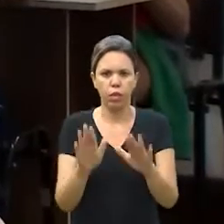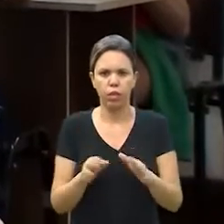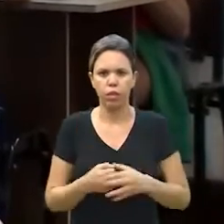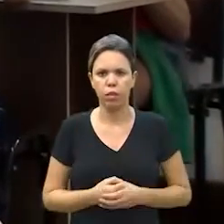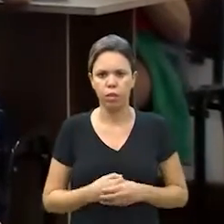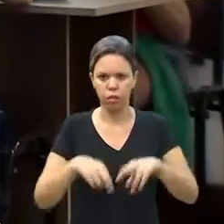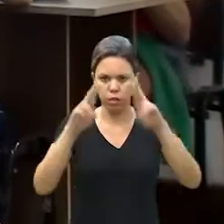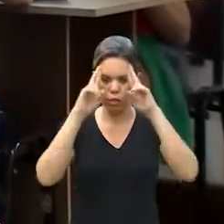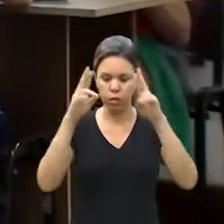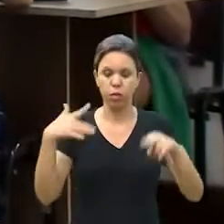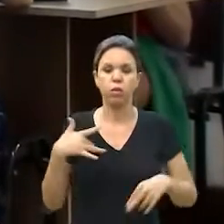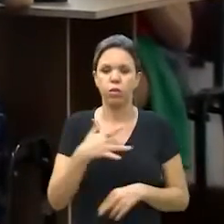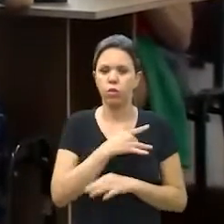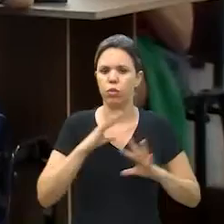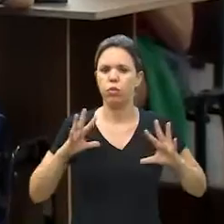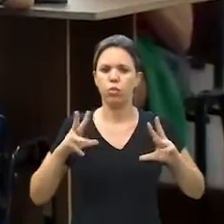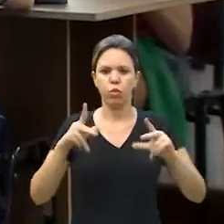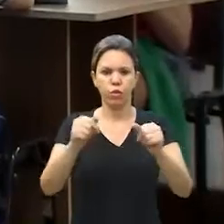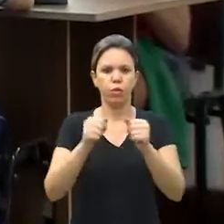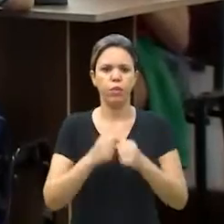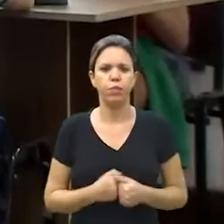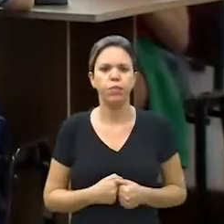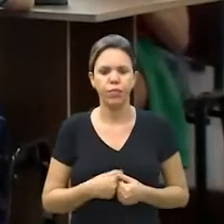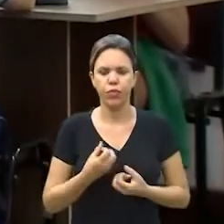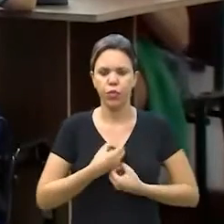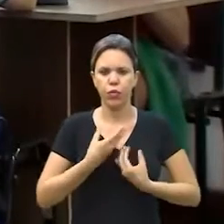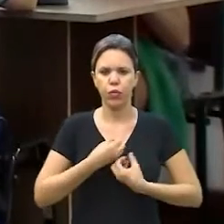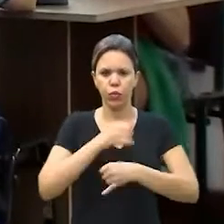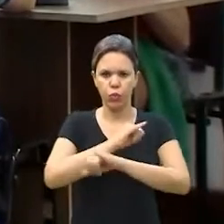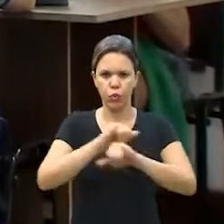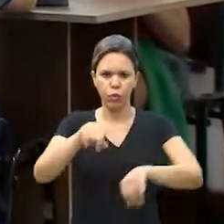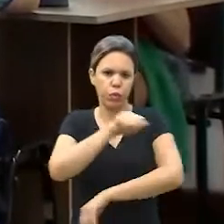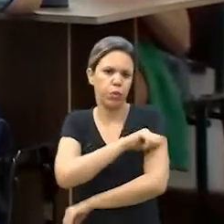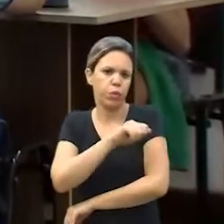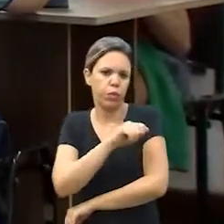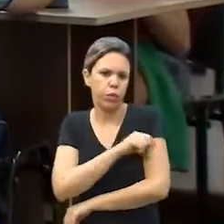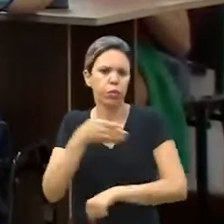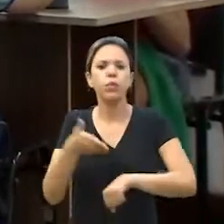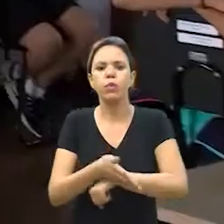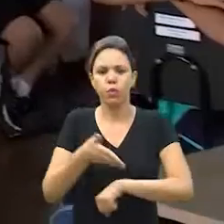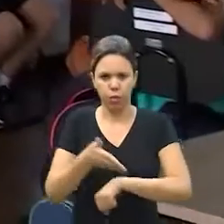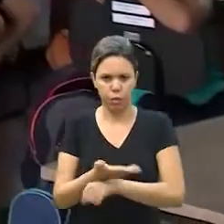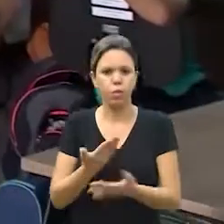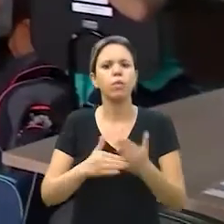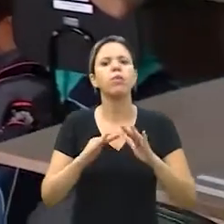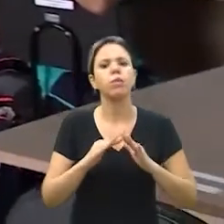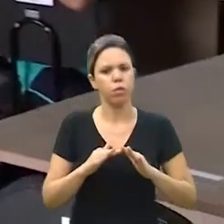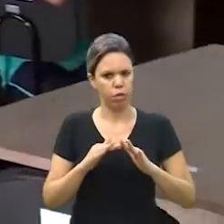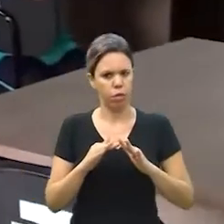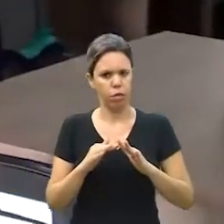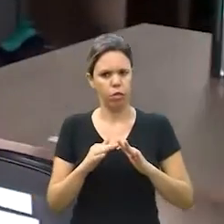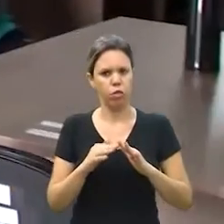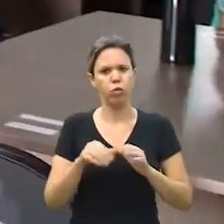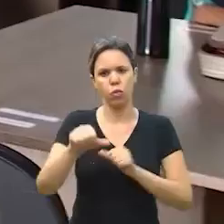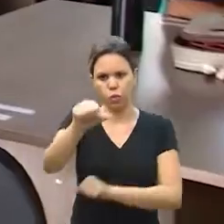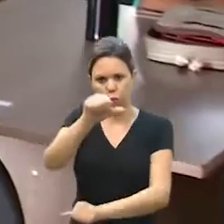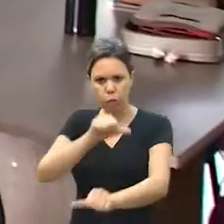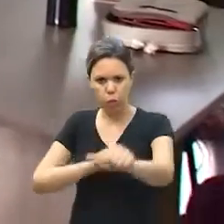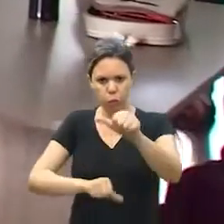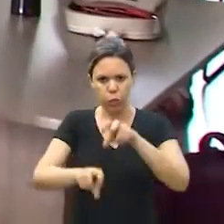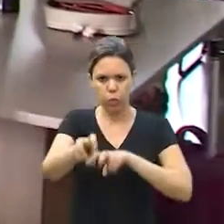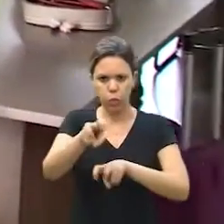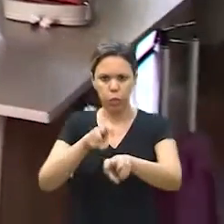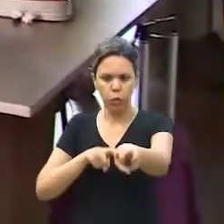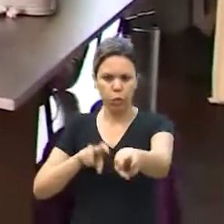reabertura, respeitando a saúde de todos. Ele informou que os estudantes vão frequentar as escolas em formato de rodízio, de